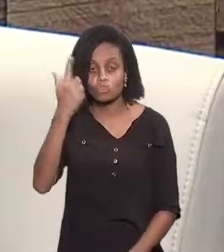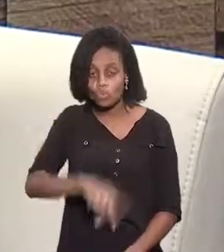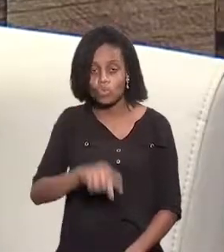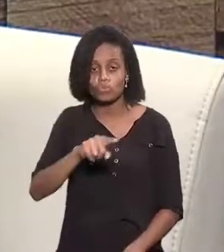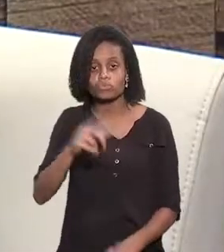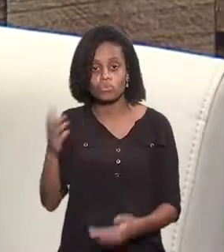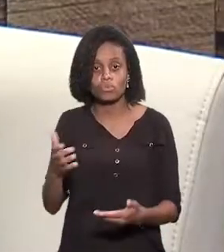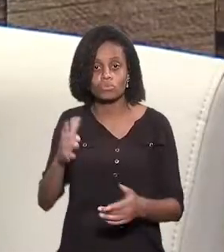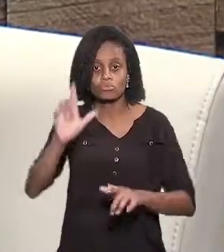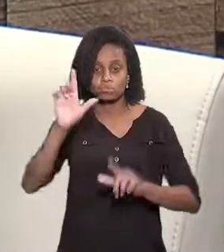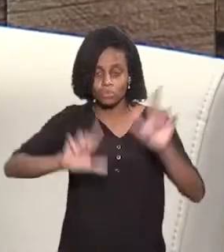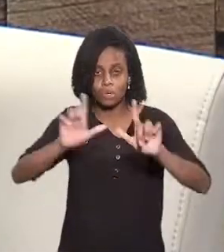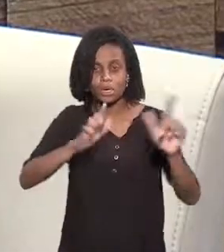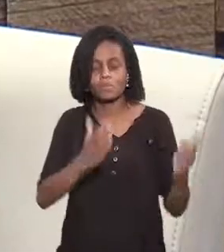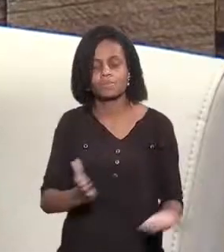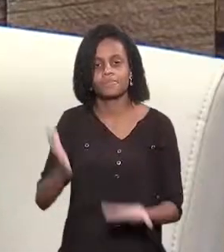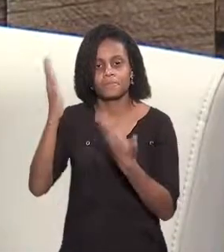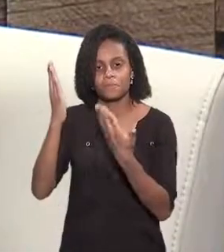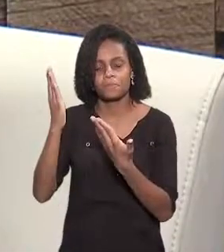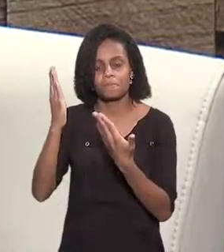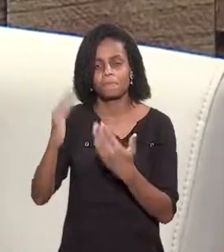esse programa, acesse